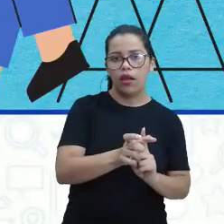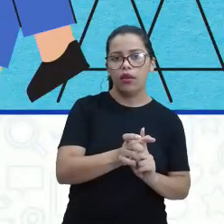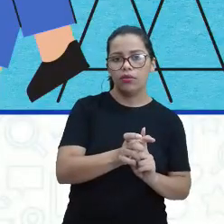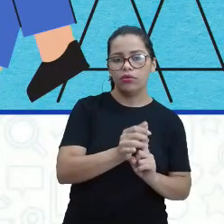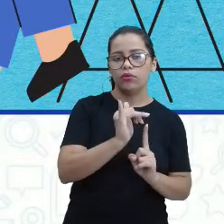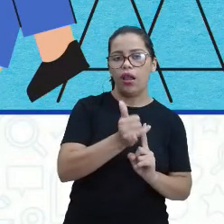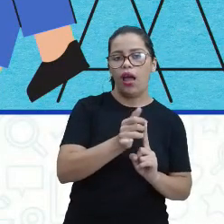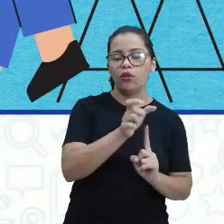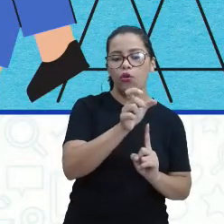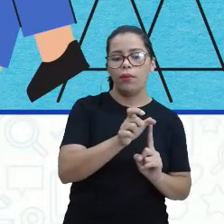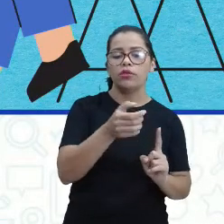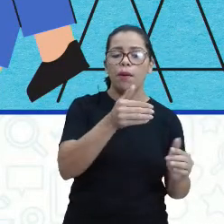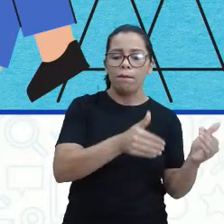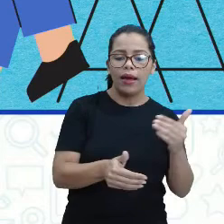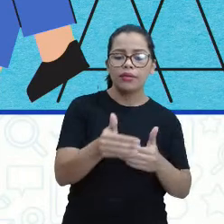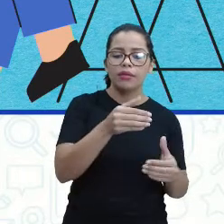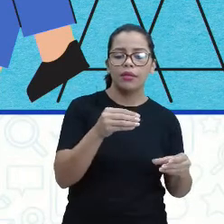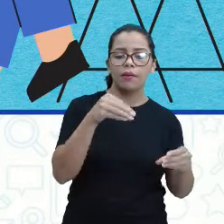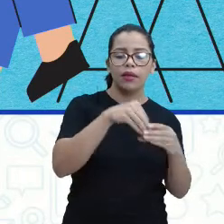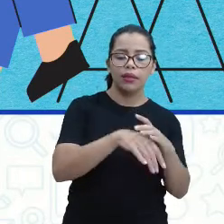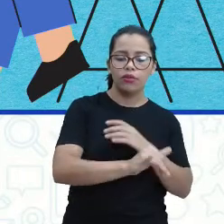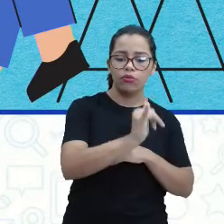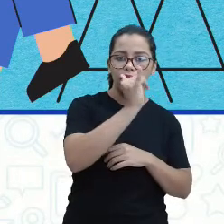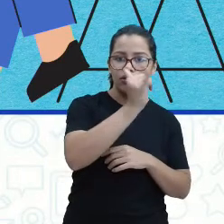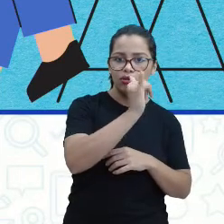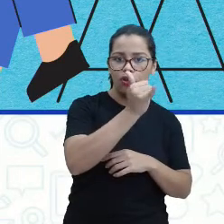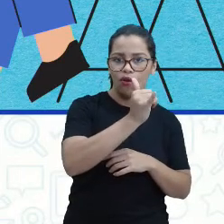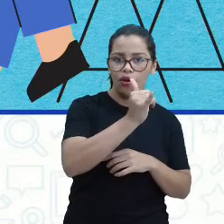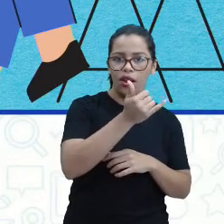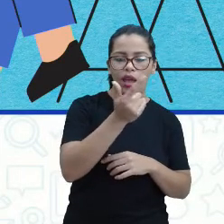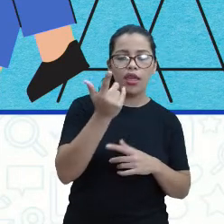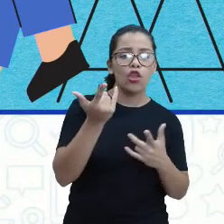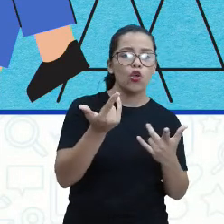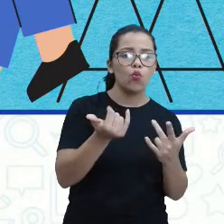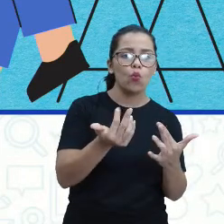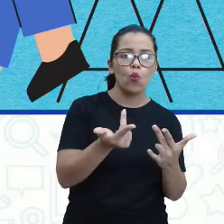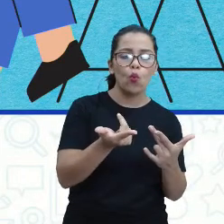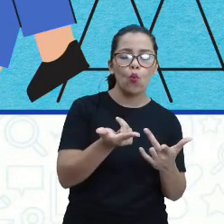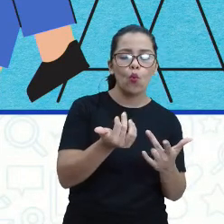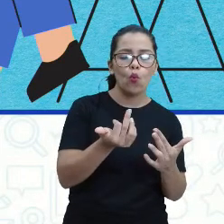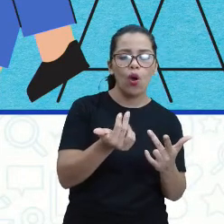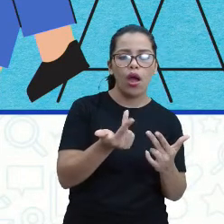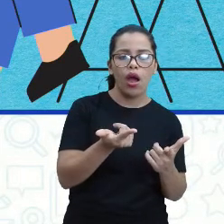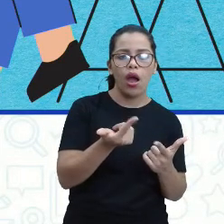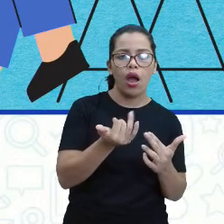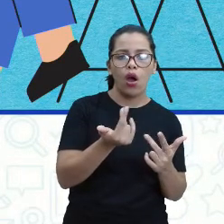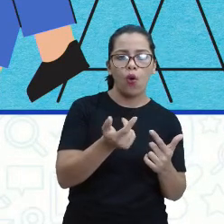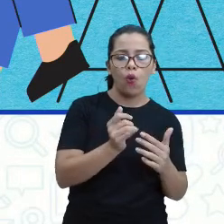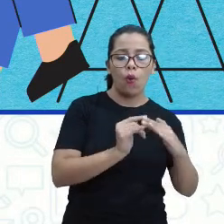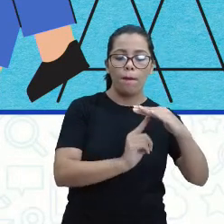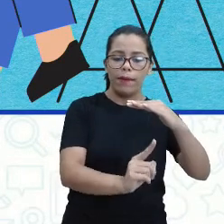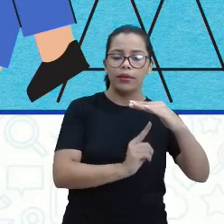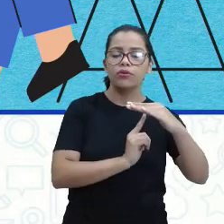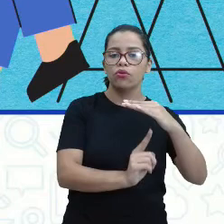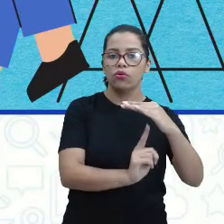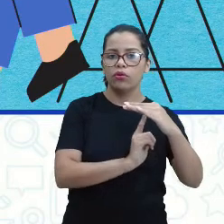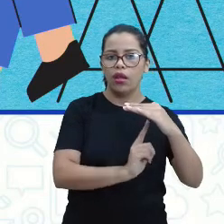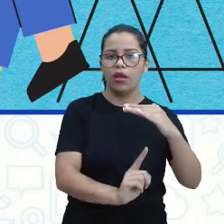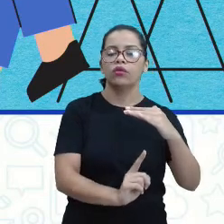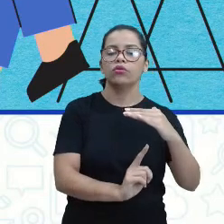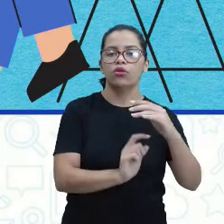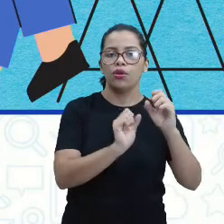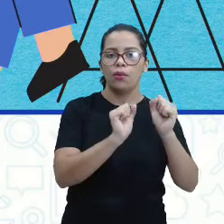que participa da história como um personagem da trama. Ele pode ser o principal ou mesmo o secundário.